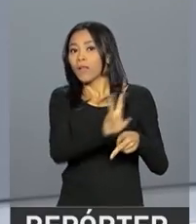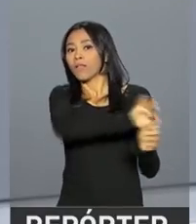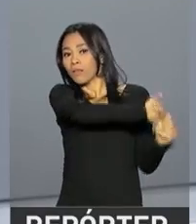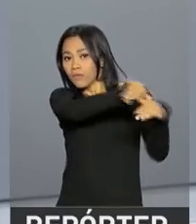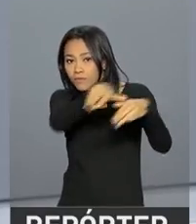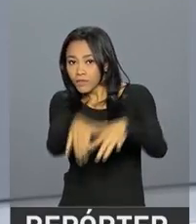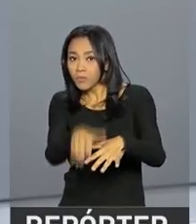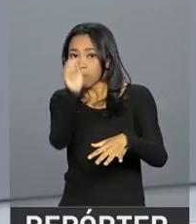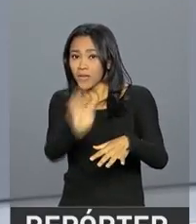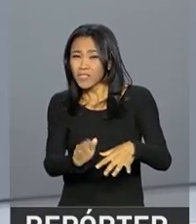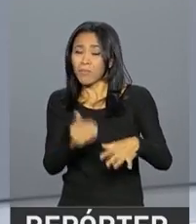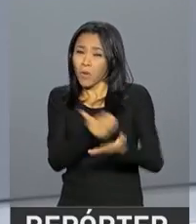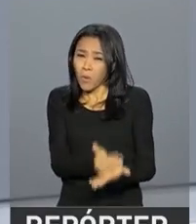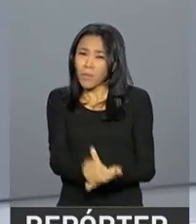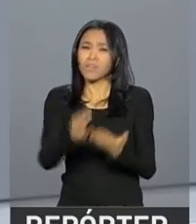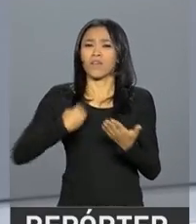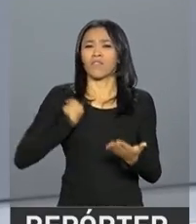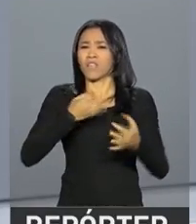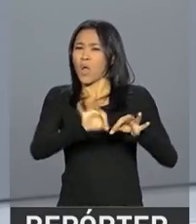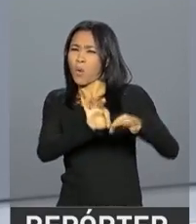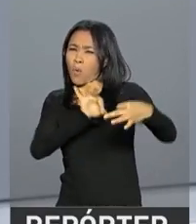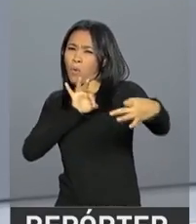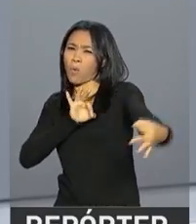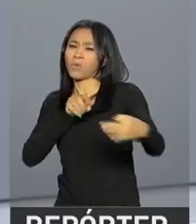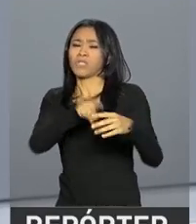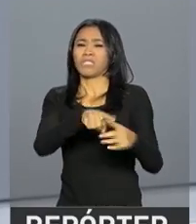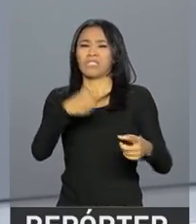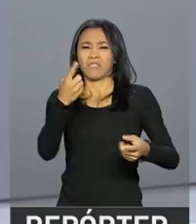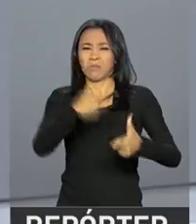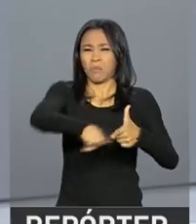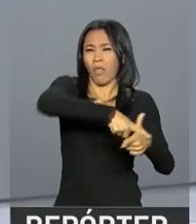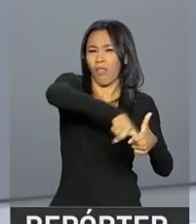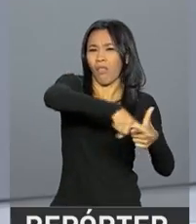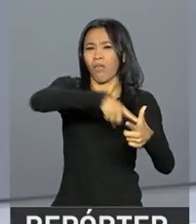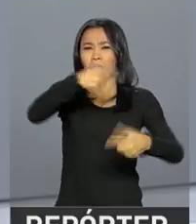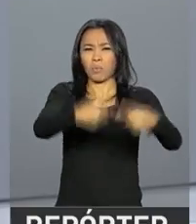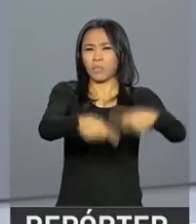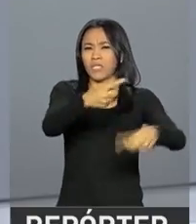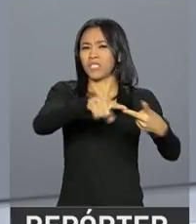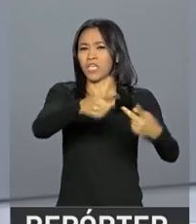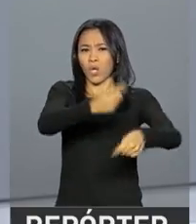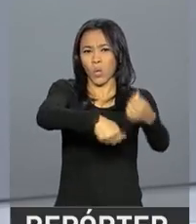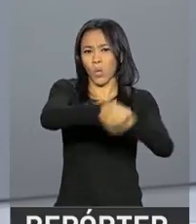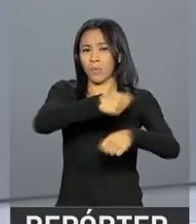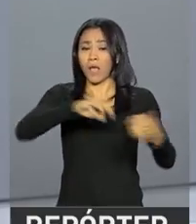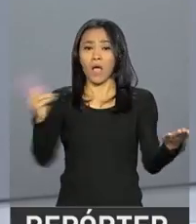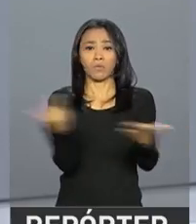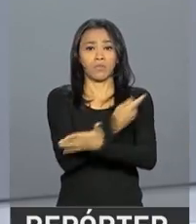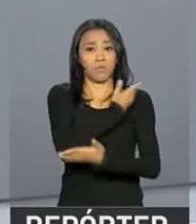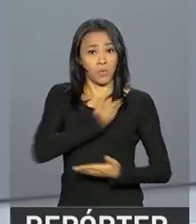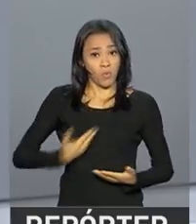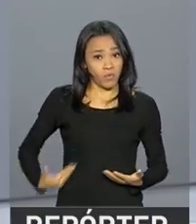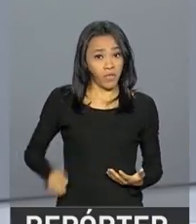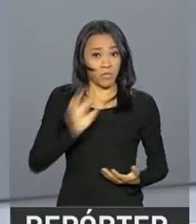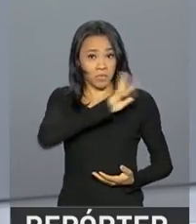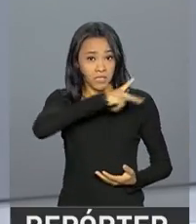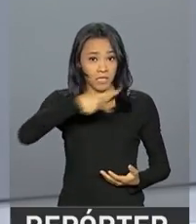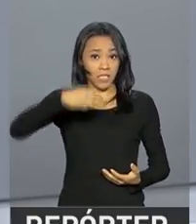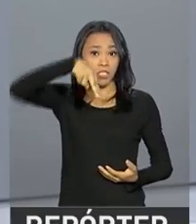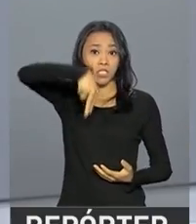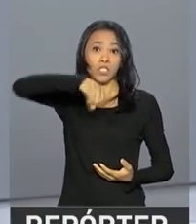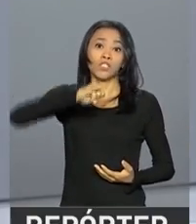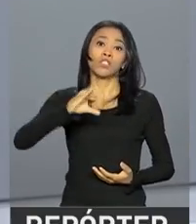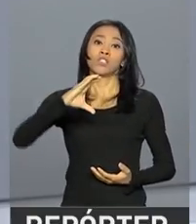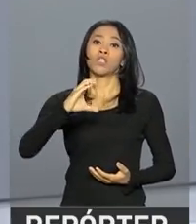a vida longe de instabilidade política e econômica gerada pelo governo do presidente nicolás maduro a maior parte